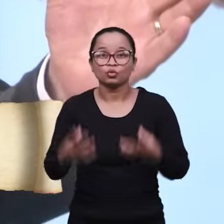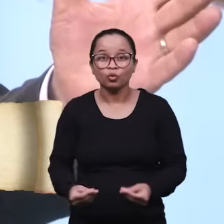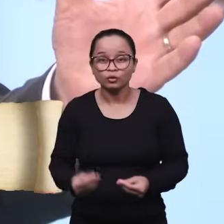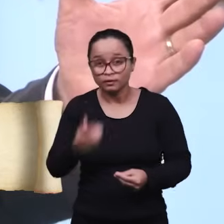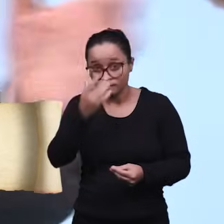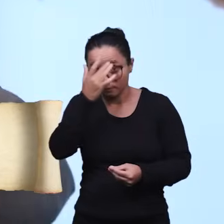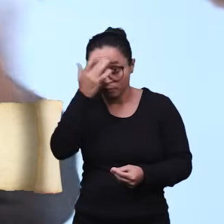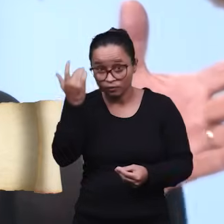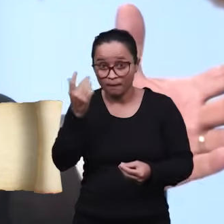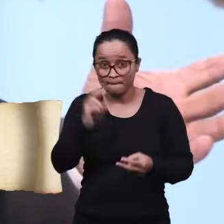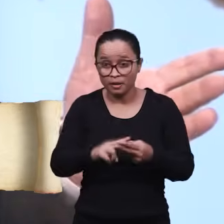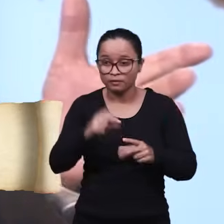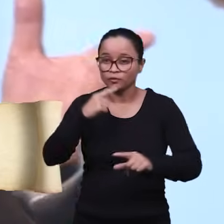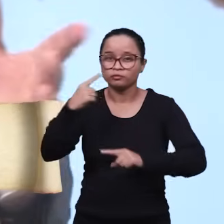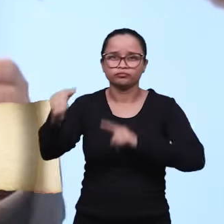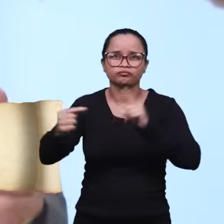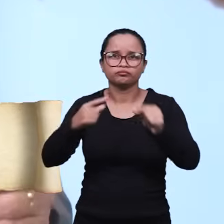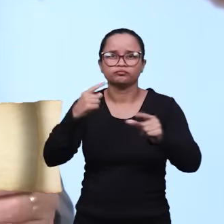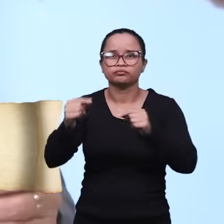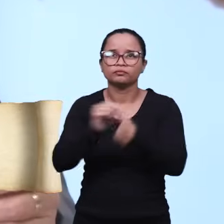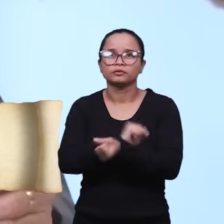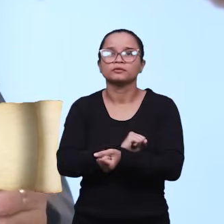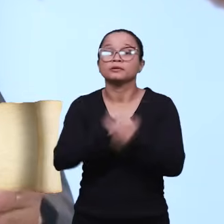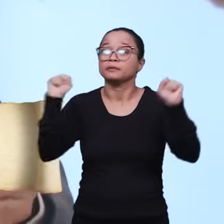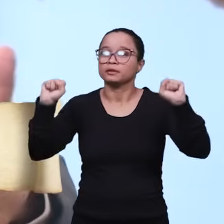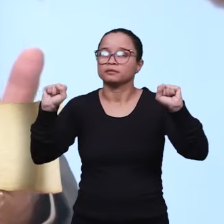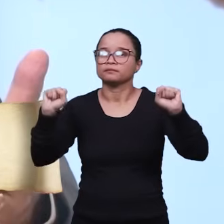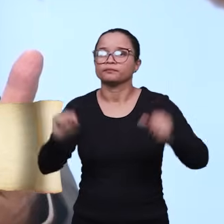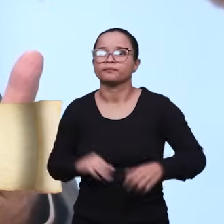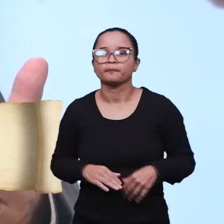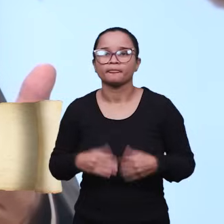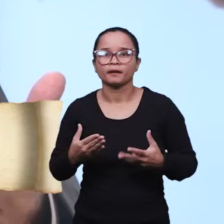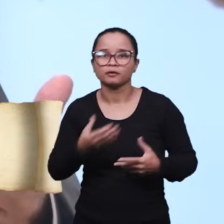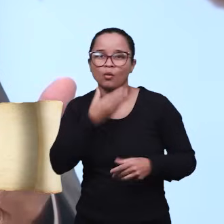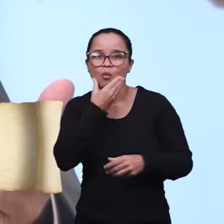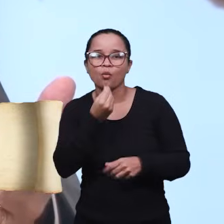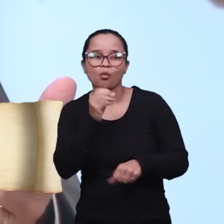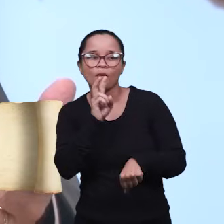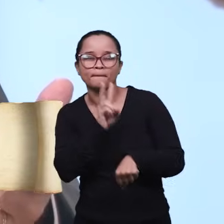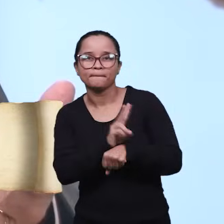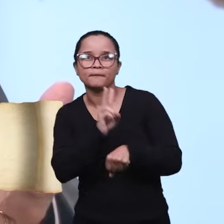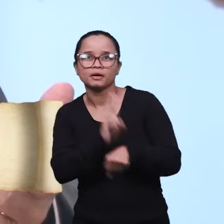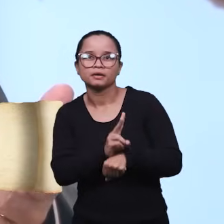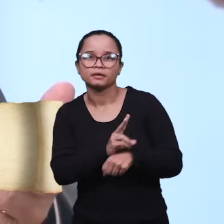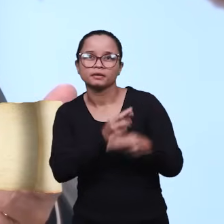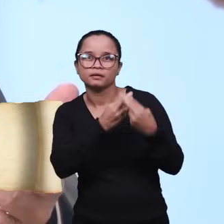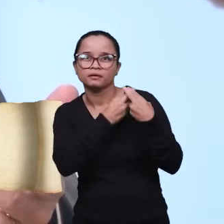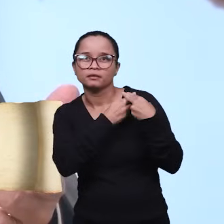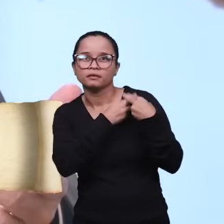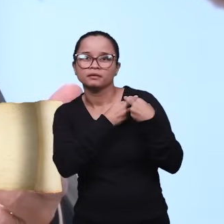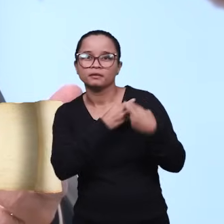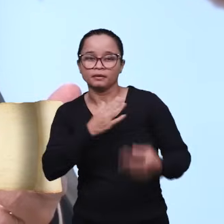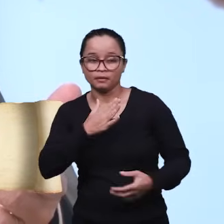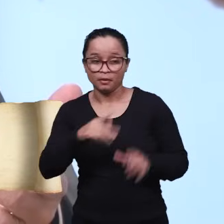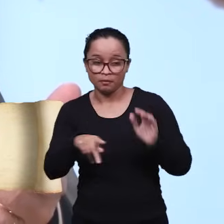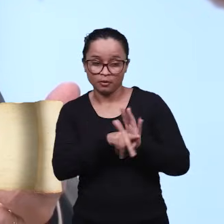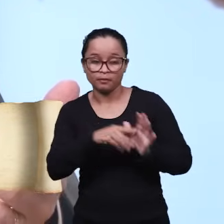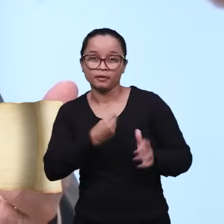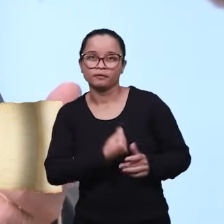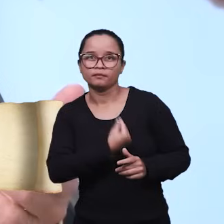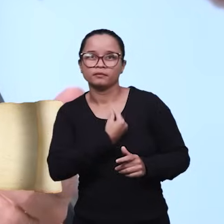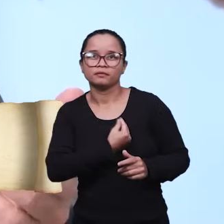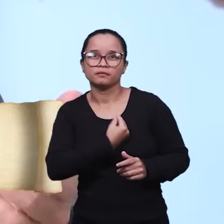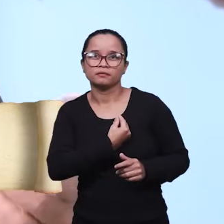foram soltos, libertos. O carcereiro, ele respondia com sua própria